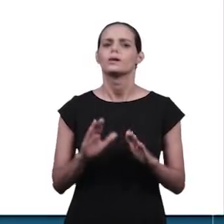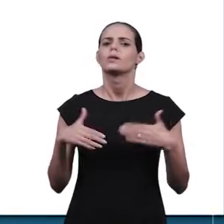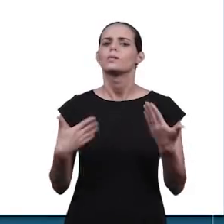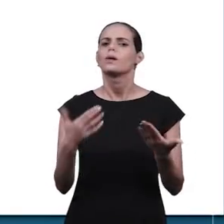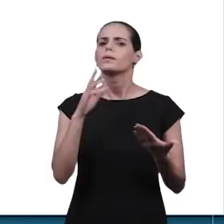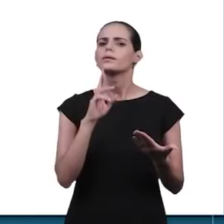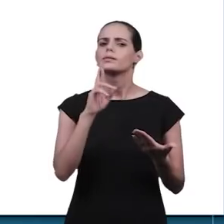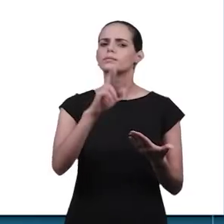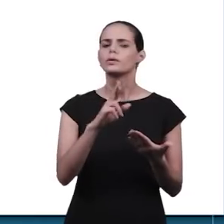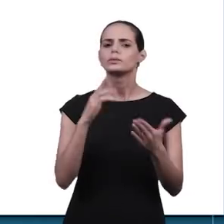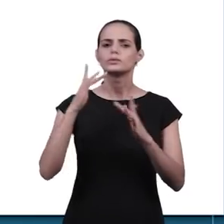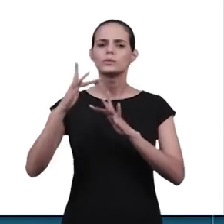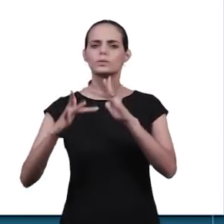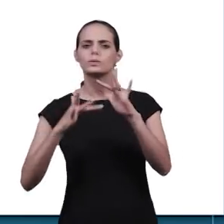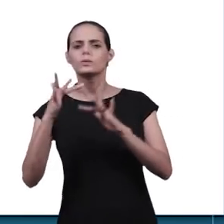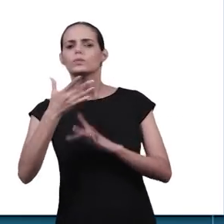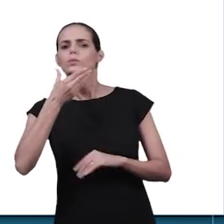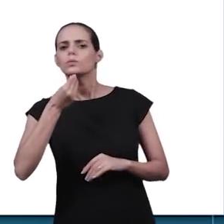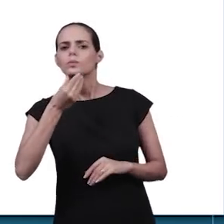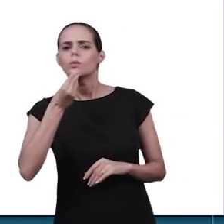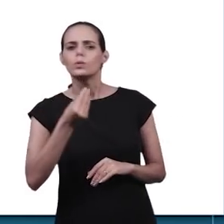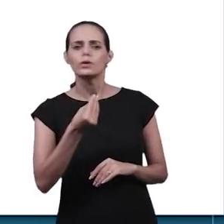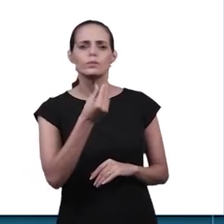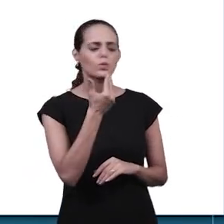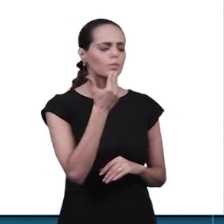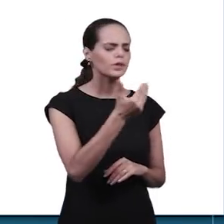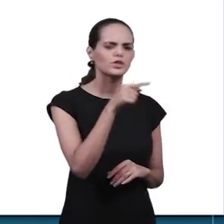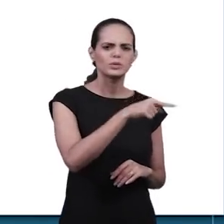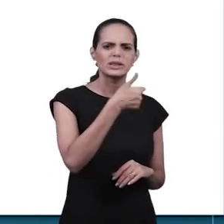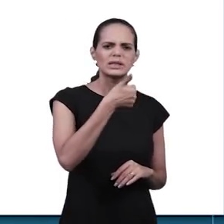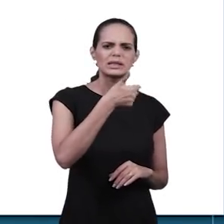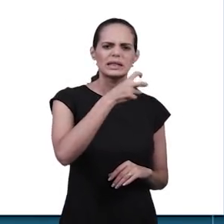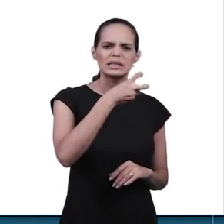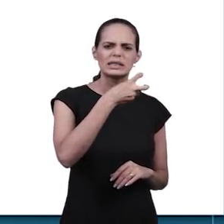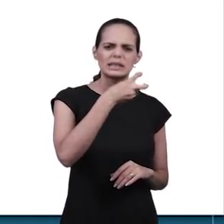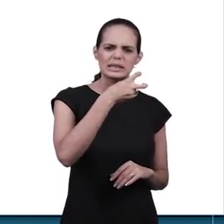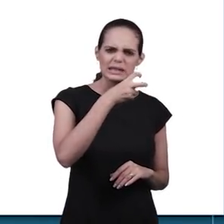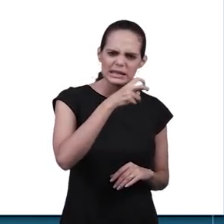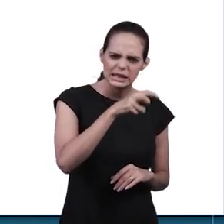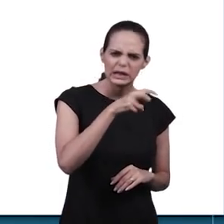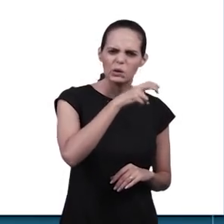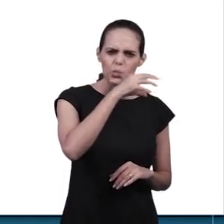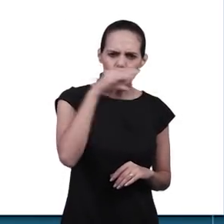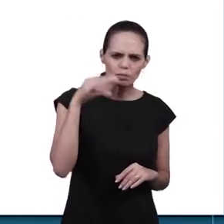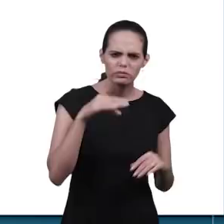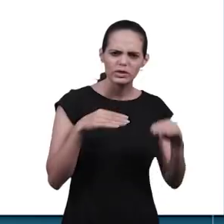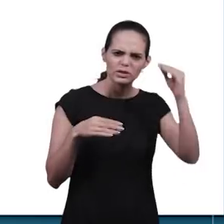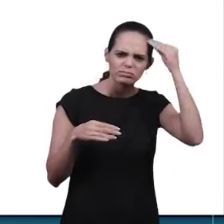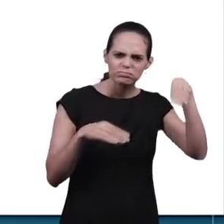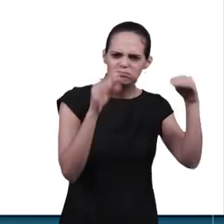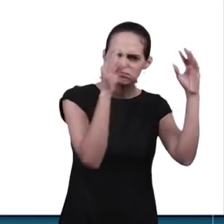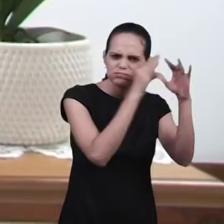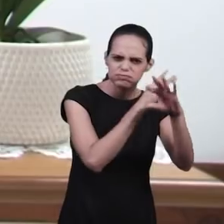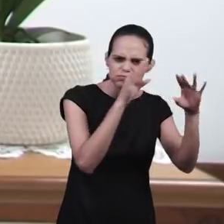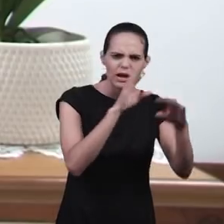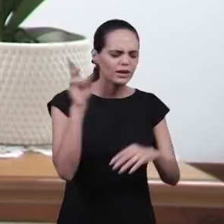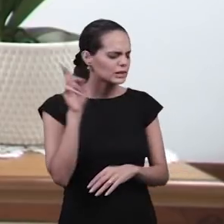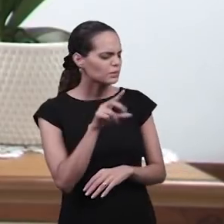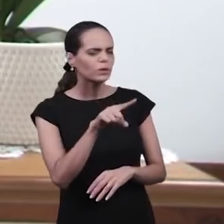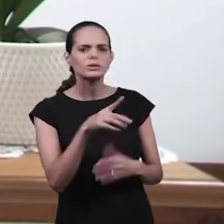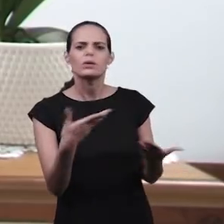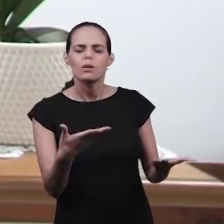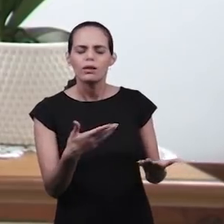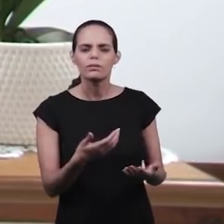Qual foi a resposta do noivo ao pedido das loucas para entrar na festa? Cite o versículo. Quem